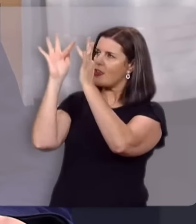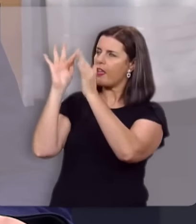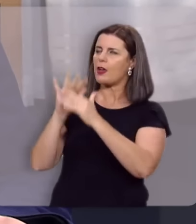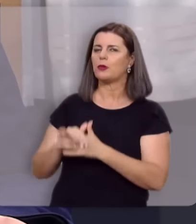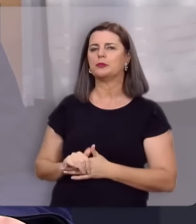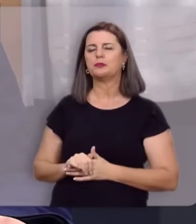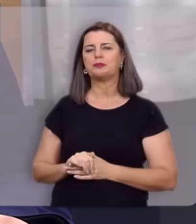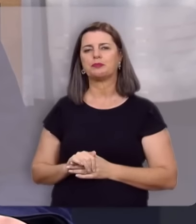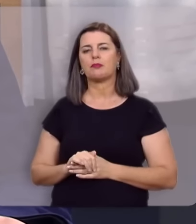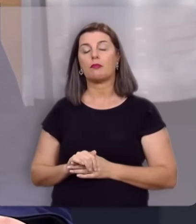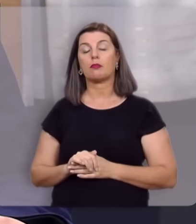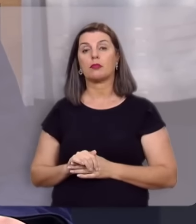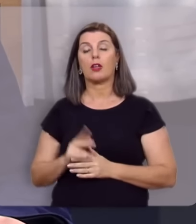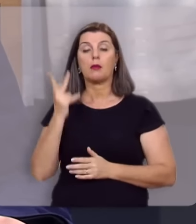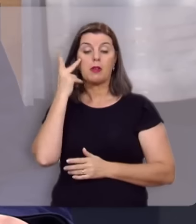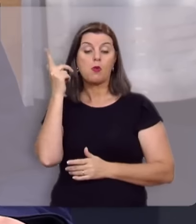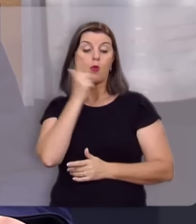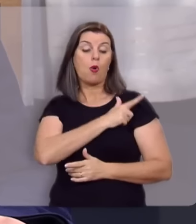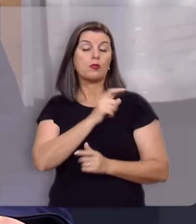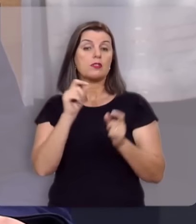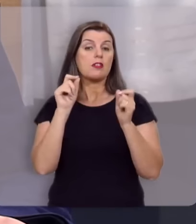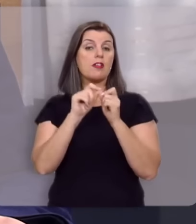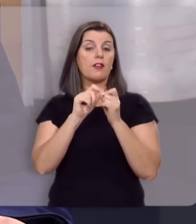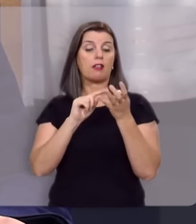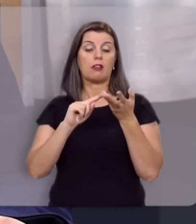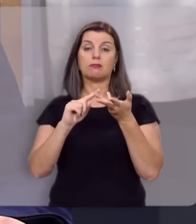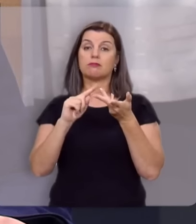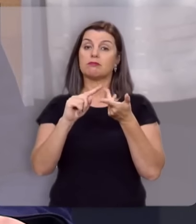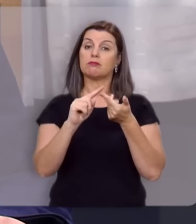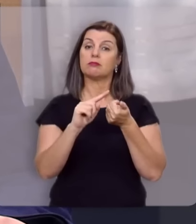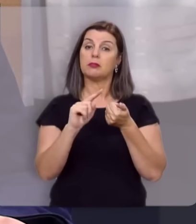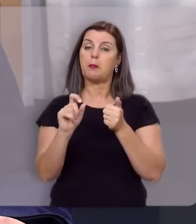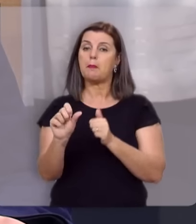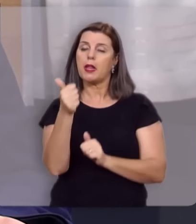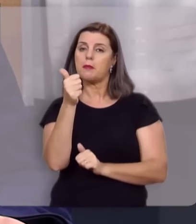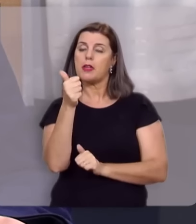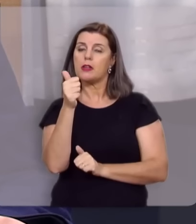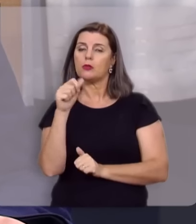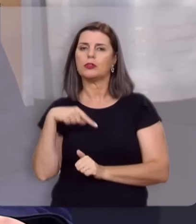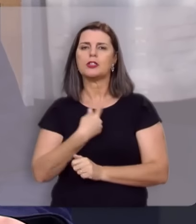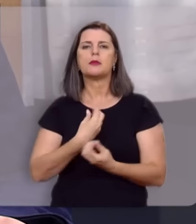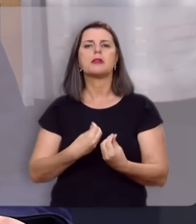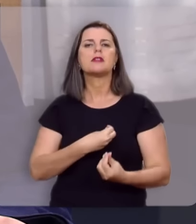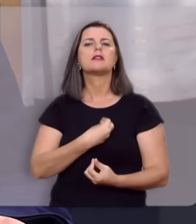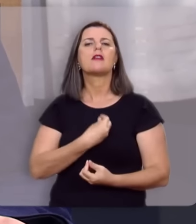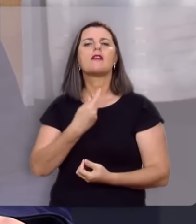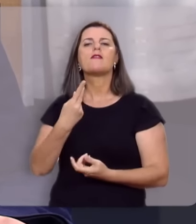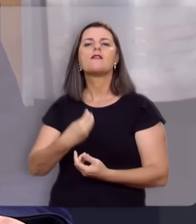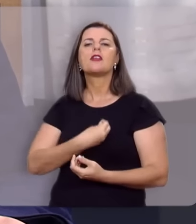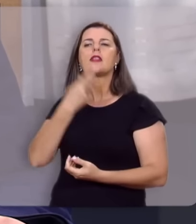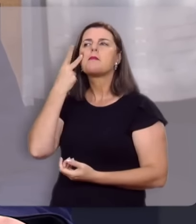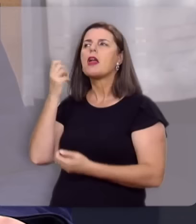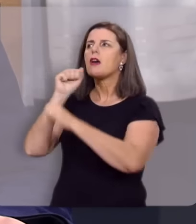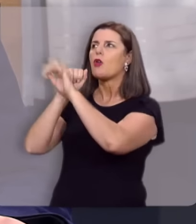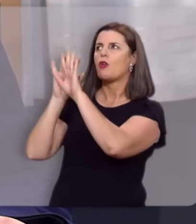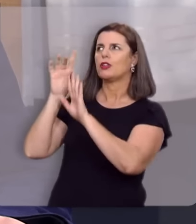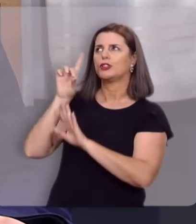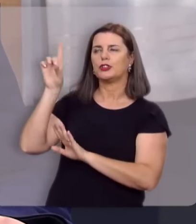depositário. E para conseguirmos fazer isso, em primeiro lugar, nós temos que viver para a glória de